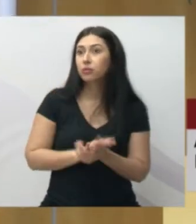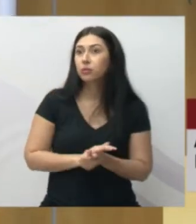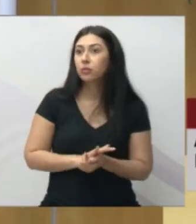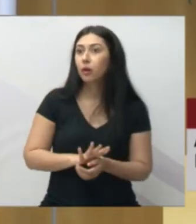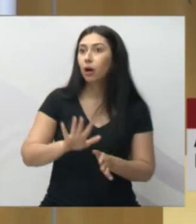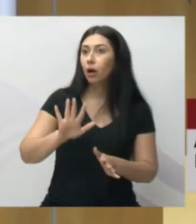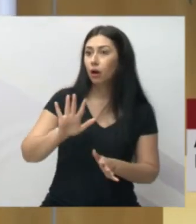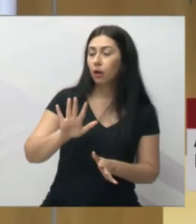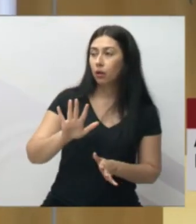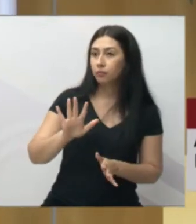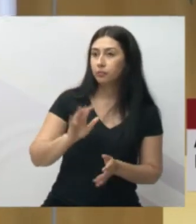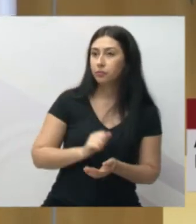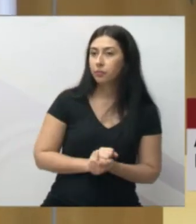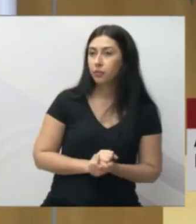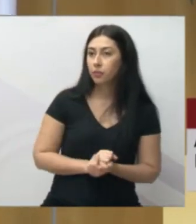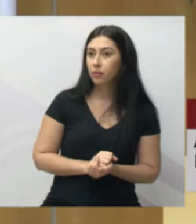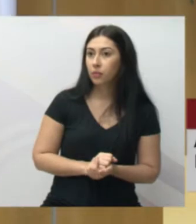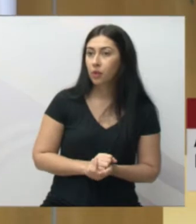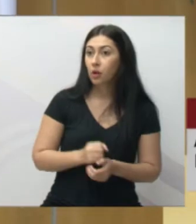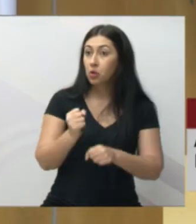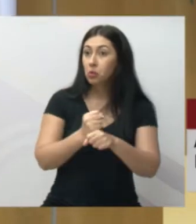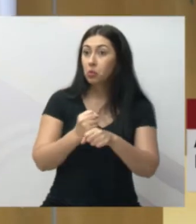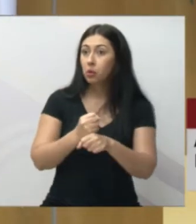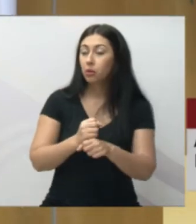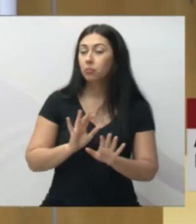96 mudou para 13.